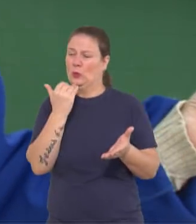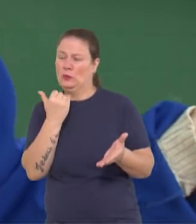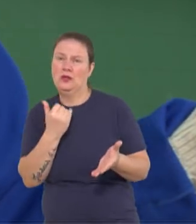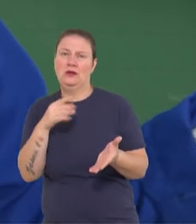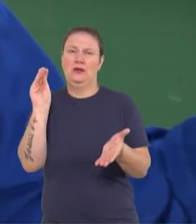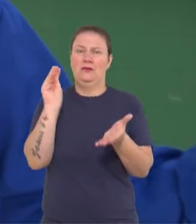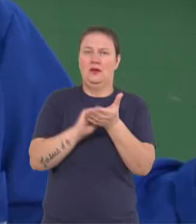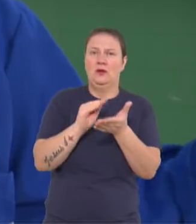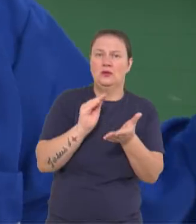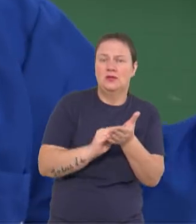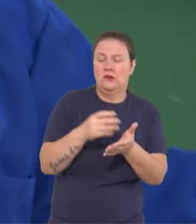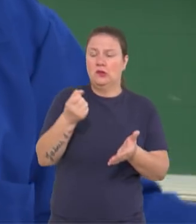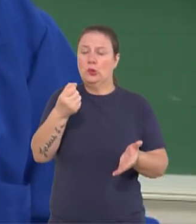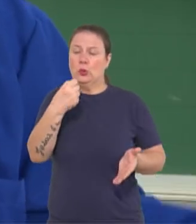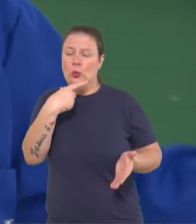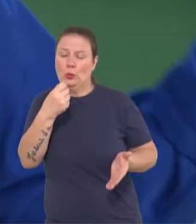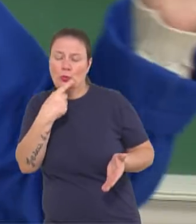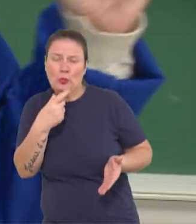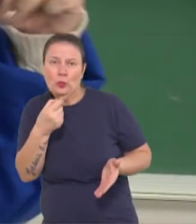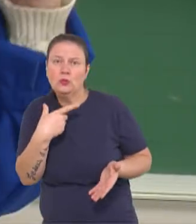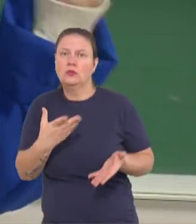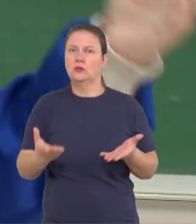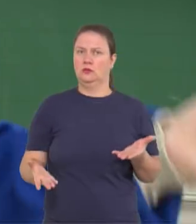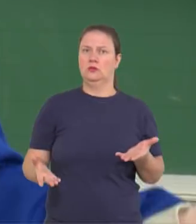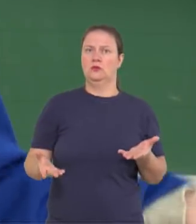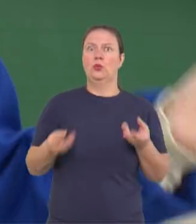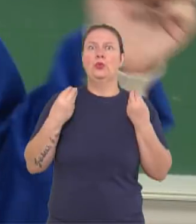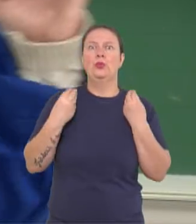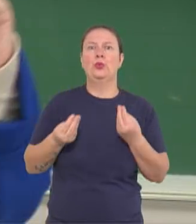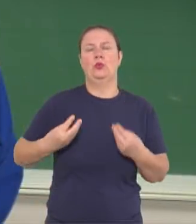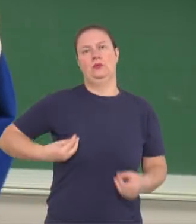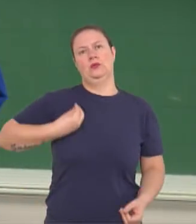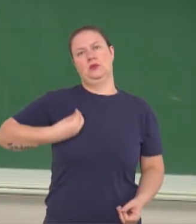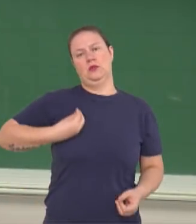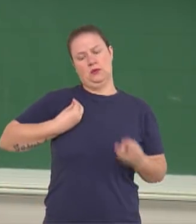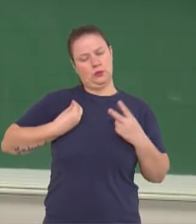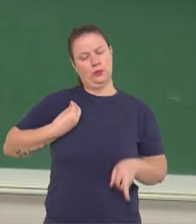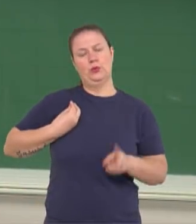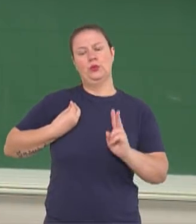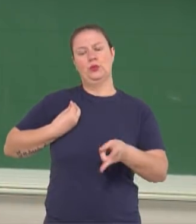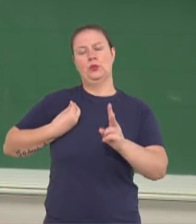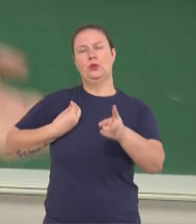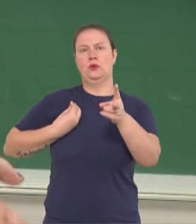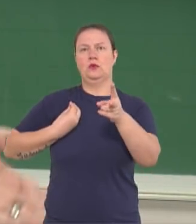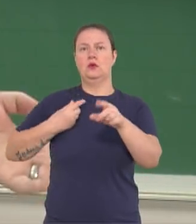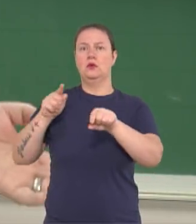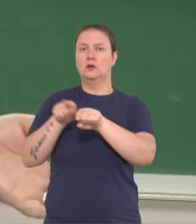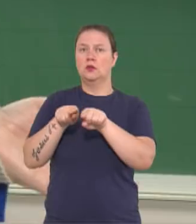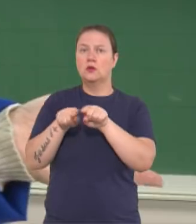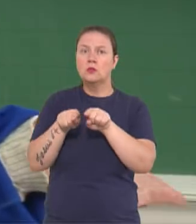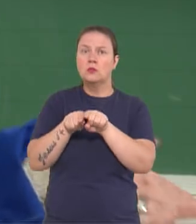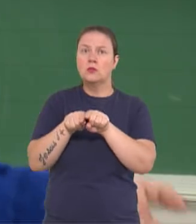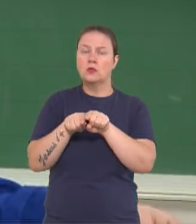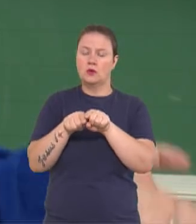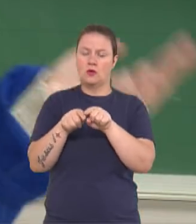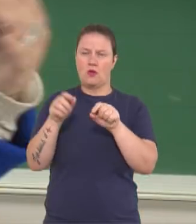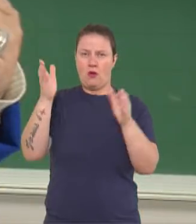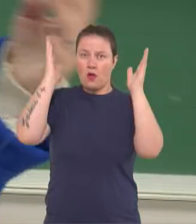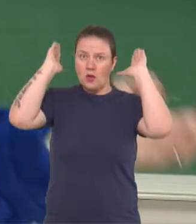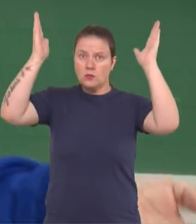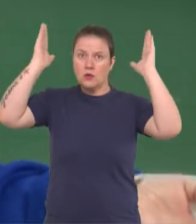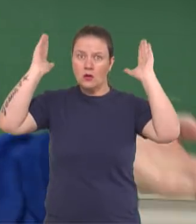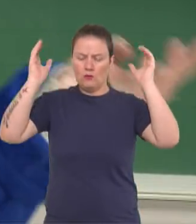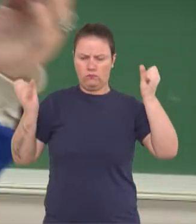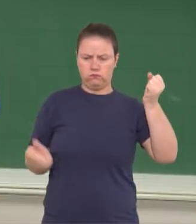as pessoas que necessitam dos medicamentos, a alimentação, né, o serviço dos caminhoneiros aí que trazem o